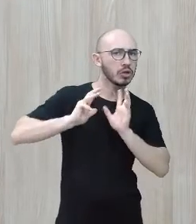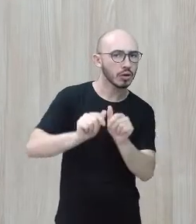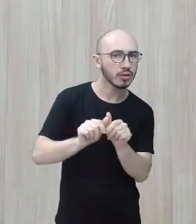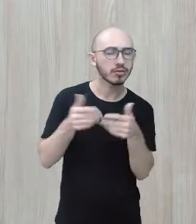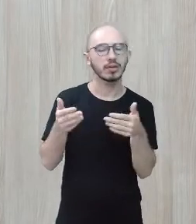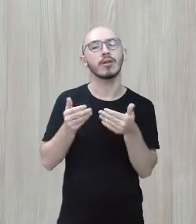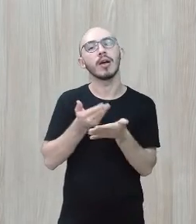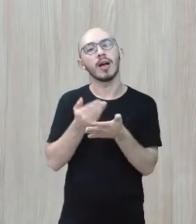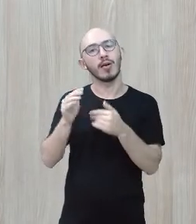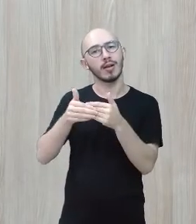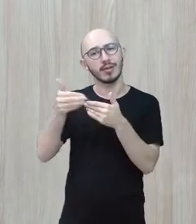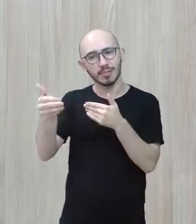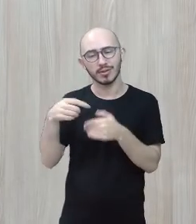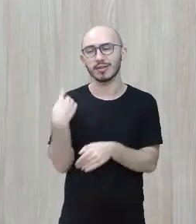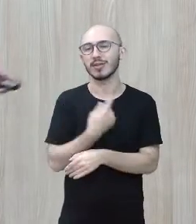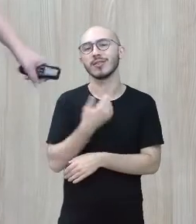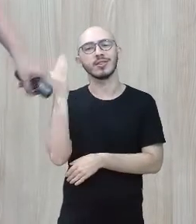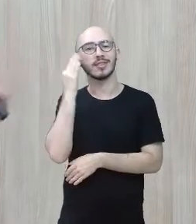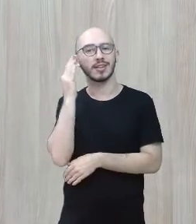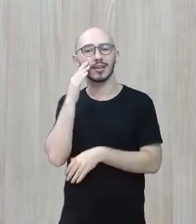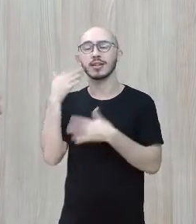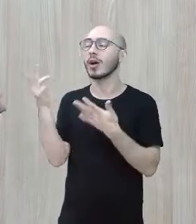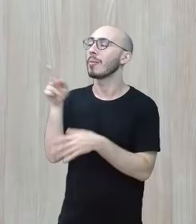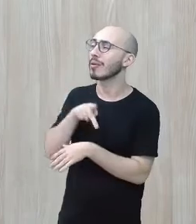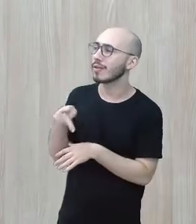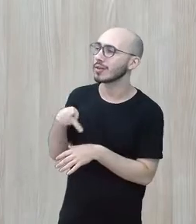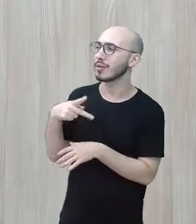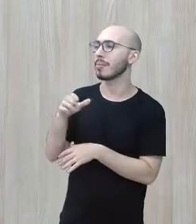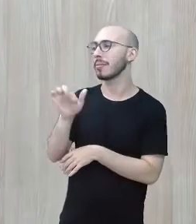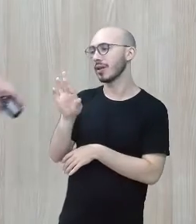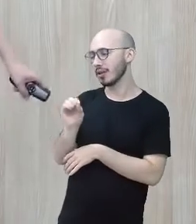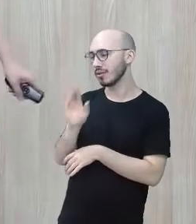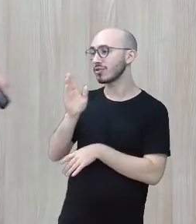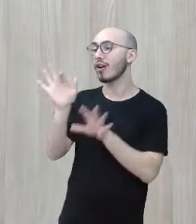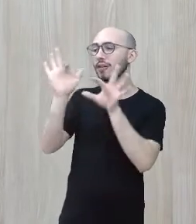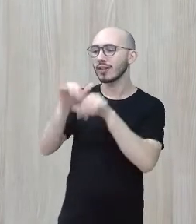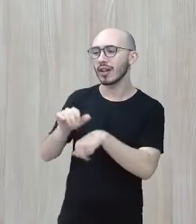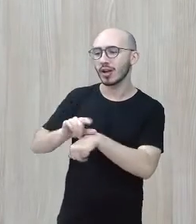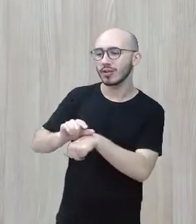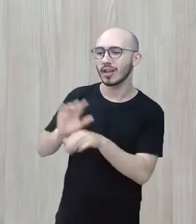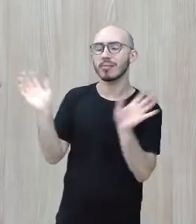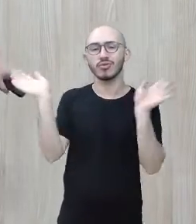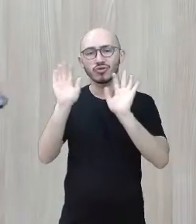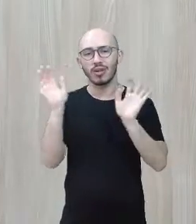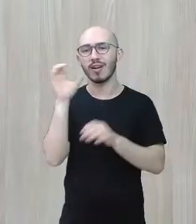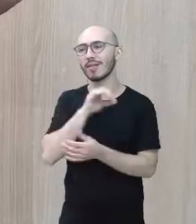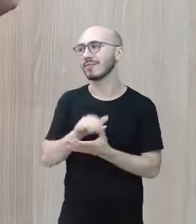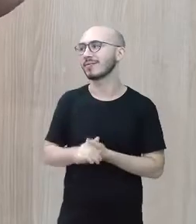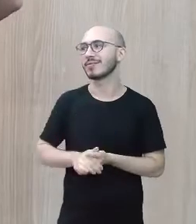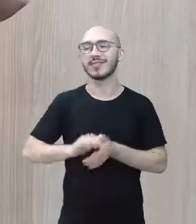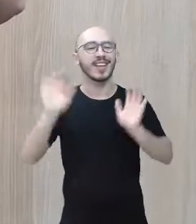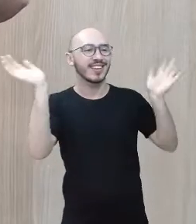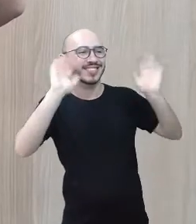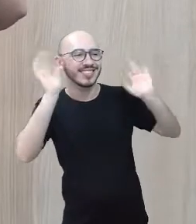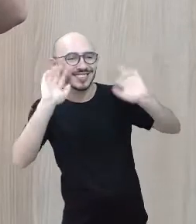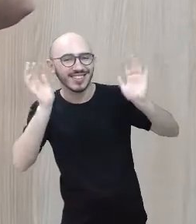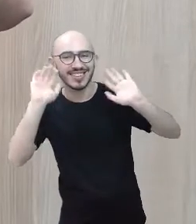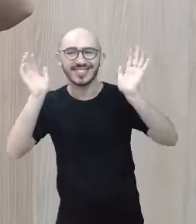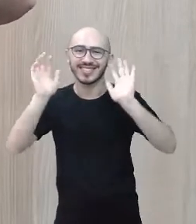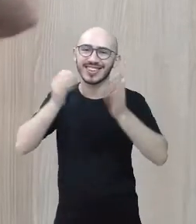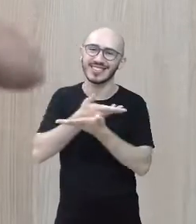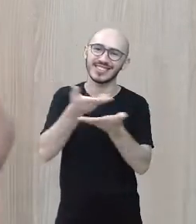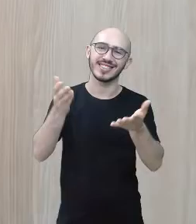gente vai ver isso na próxima aula, tá certo? Professor Pedro, chegando já no finalzinho do tempo, dê um tchau aí. Tchau,